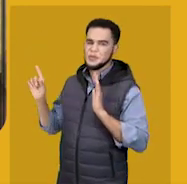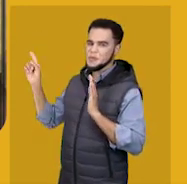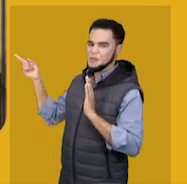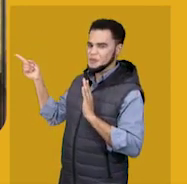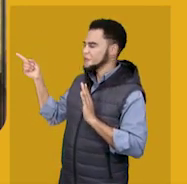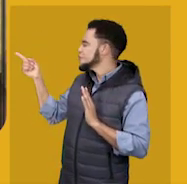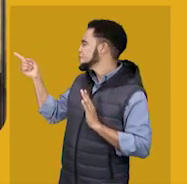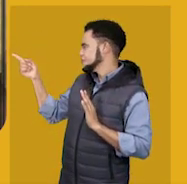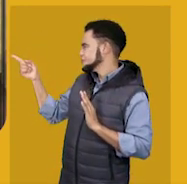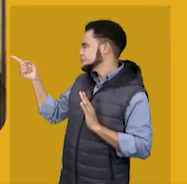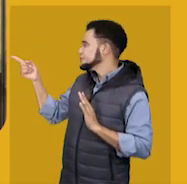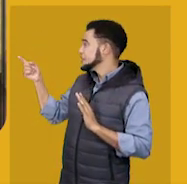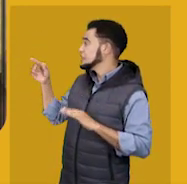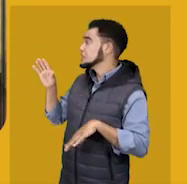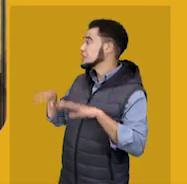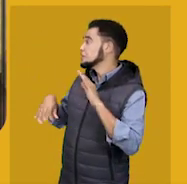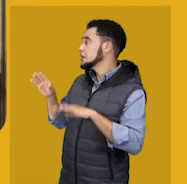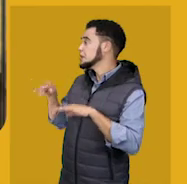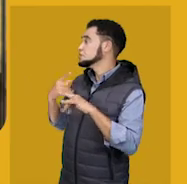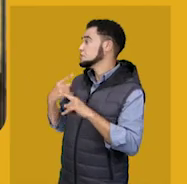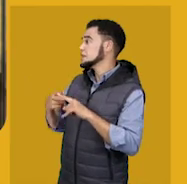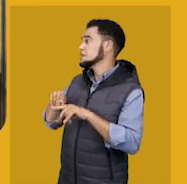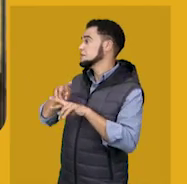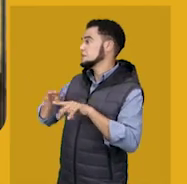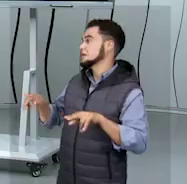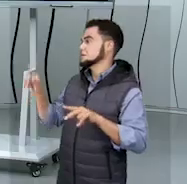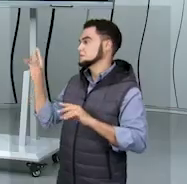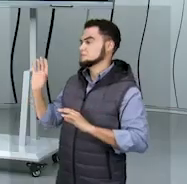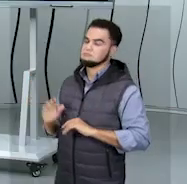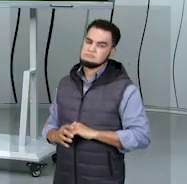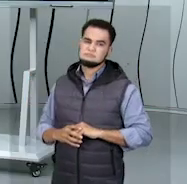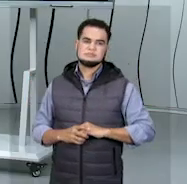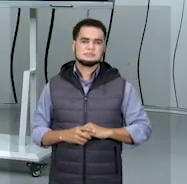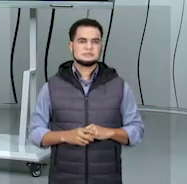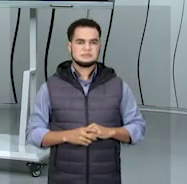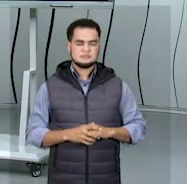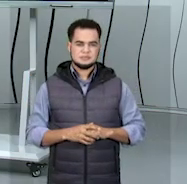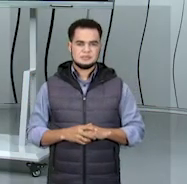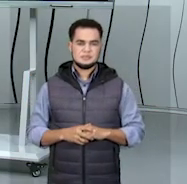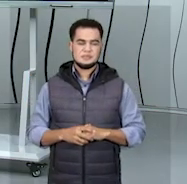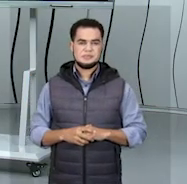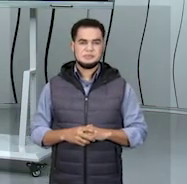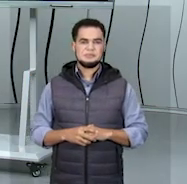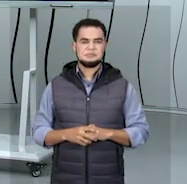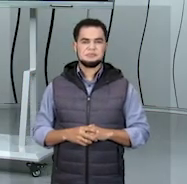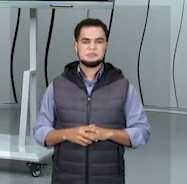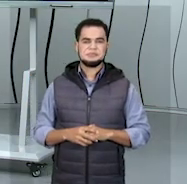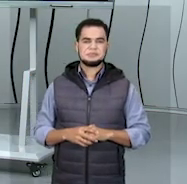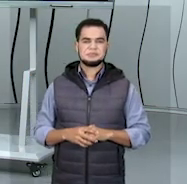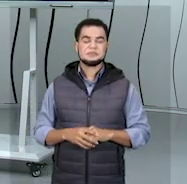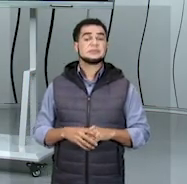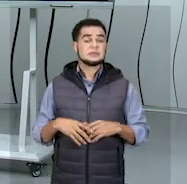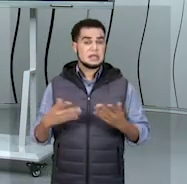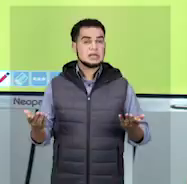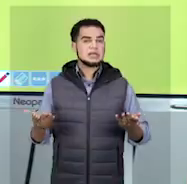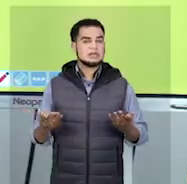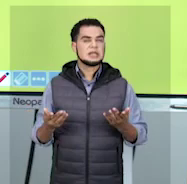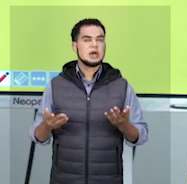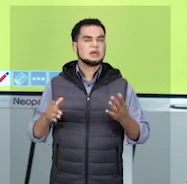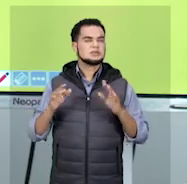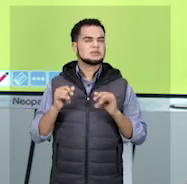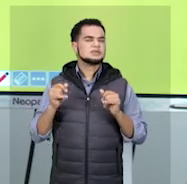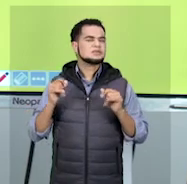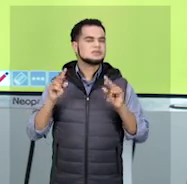depende da edição, de O Mulato, de Aloysio de Azevedo. A partir da forte análise social,